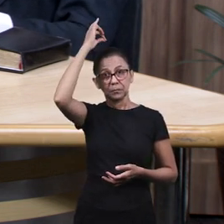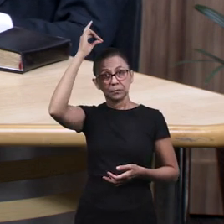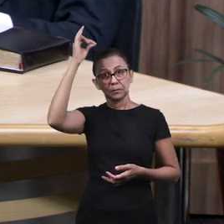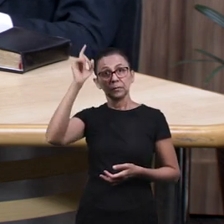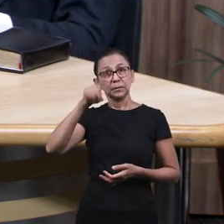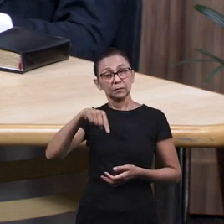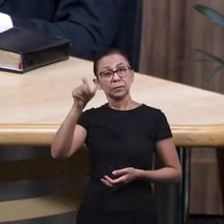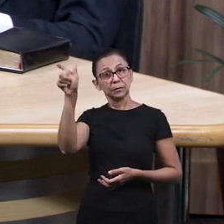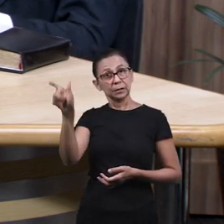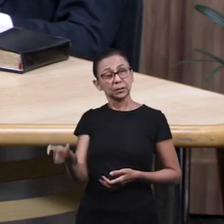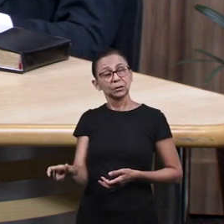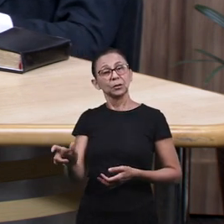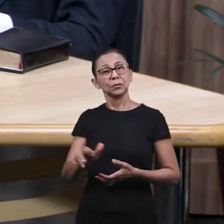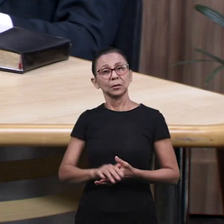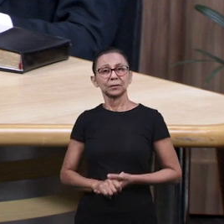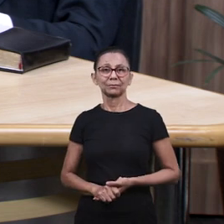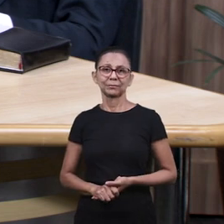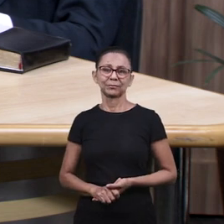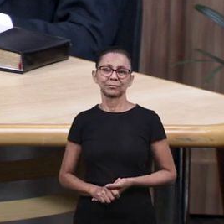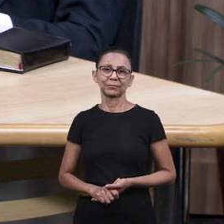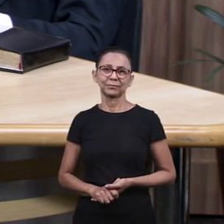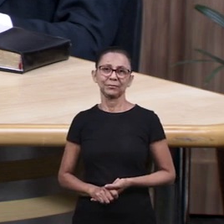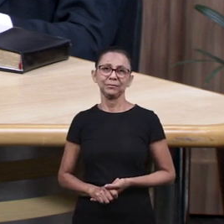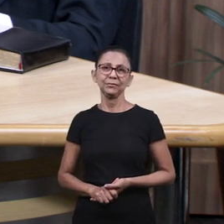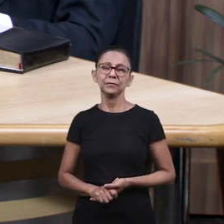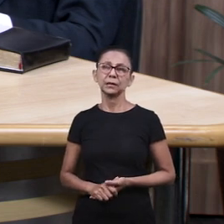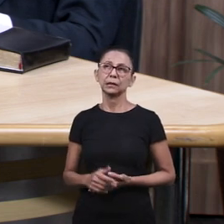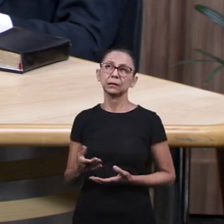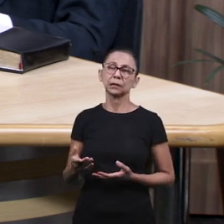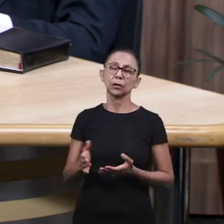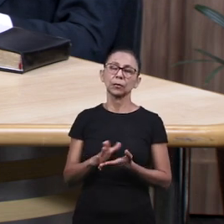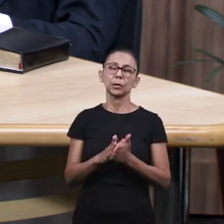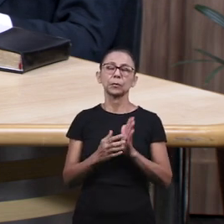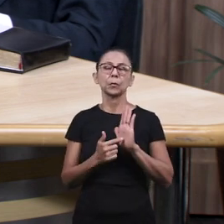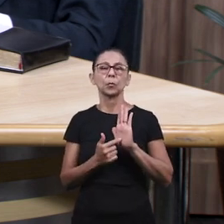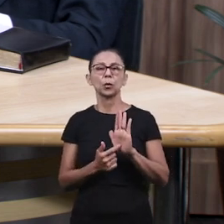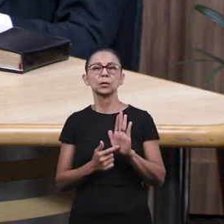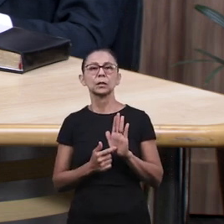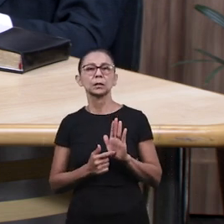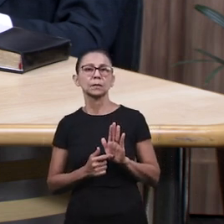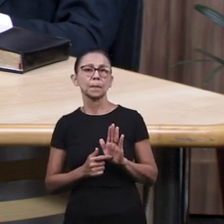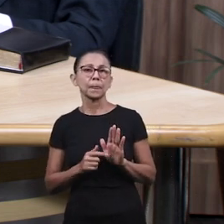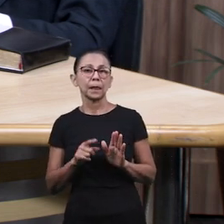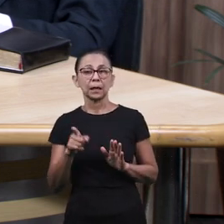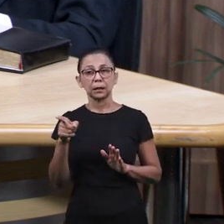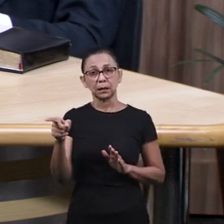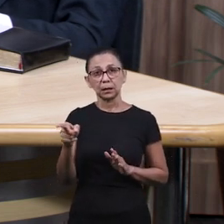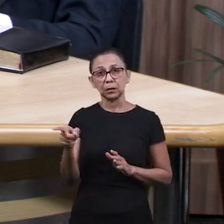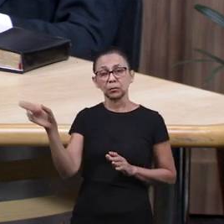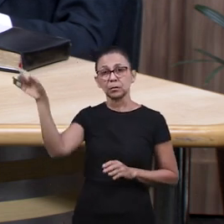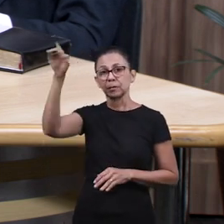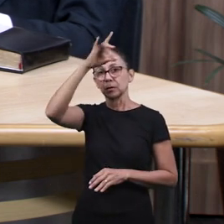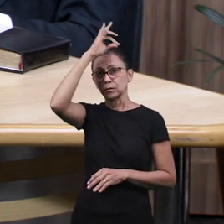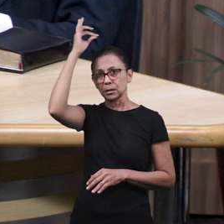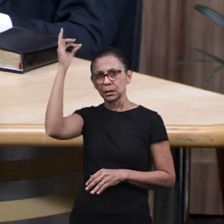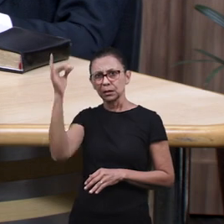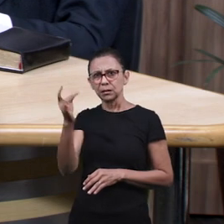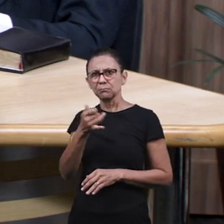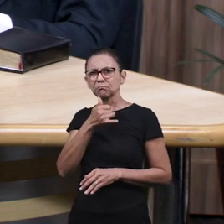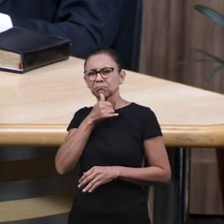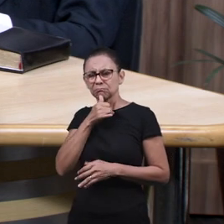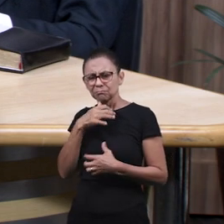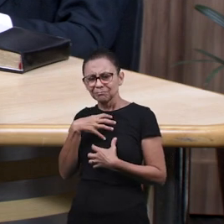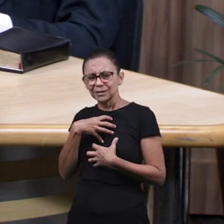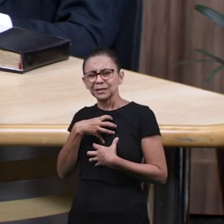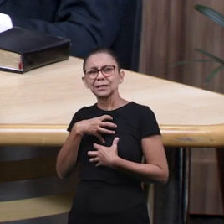entristeçais o Espírito Santo de Deus, ela está dizendo para você que o Espírito Santo de Deus se entristece. Então diz assim, o